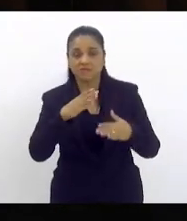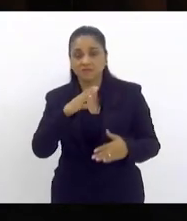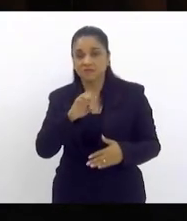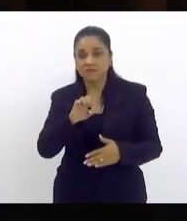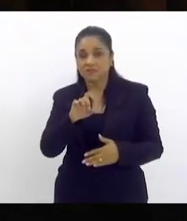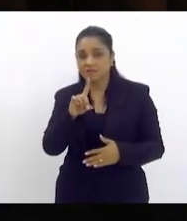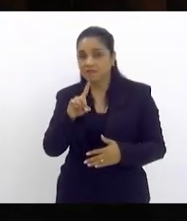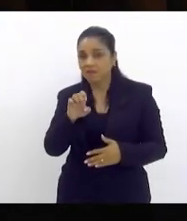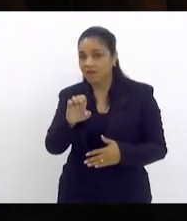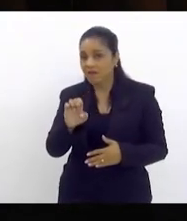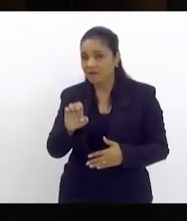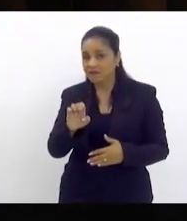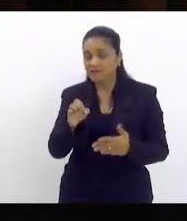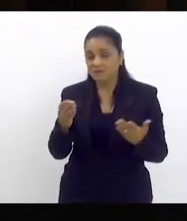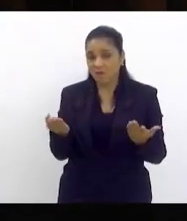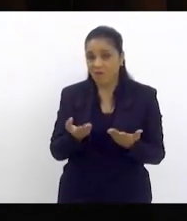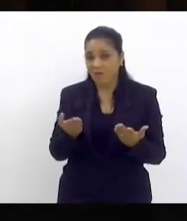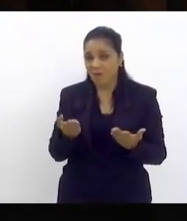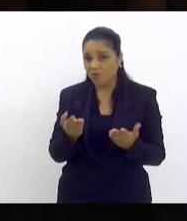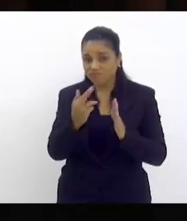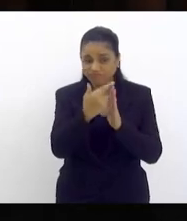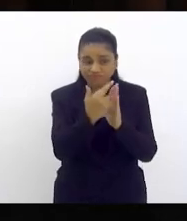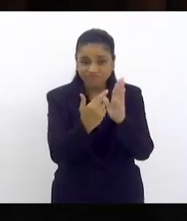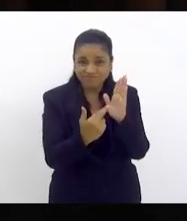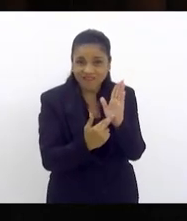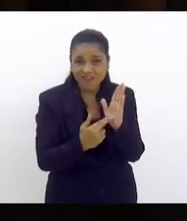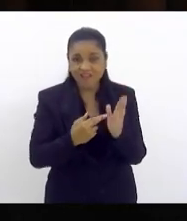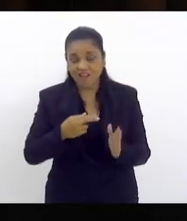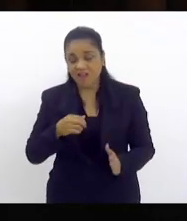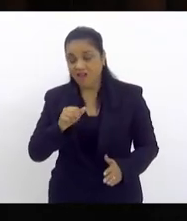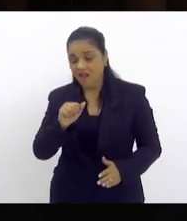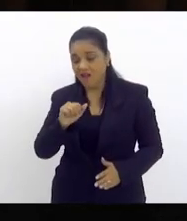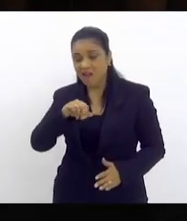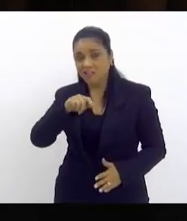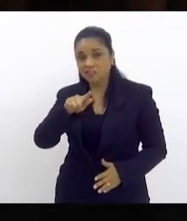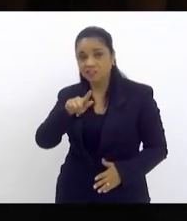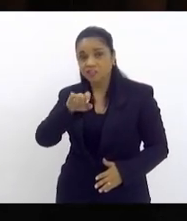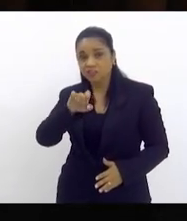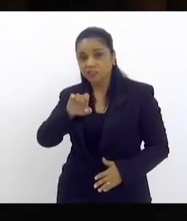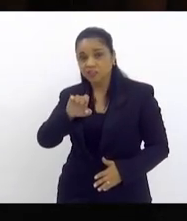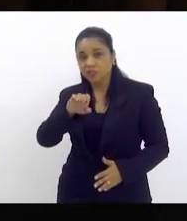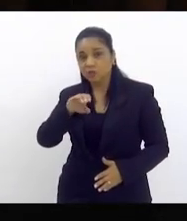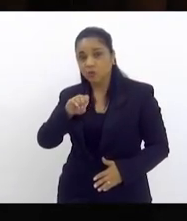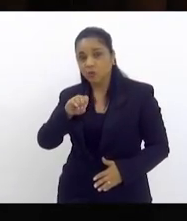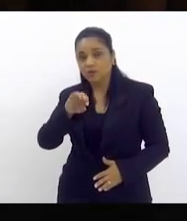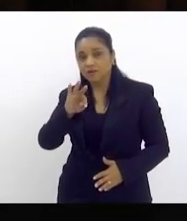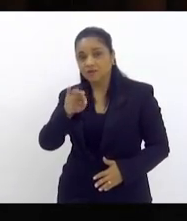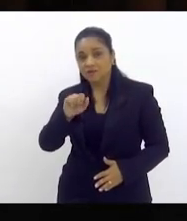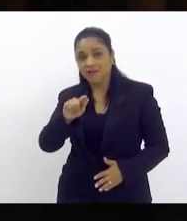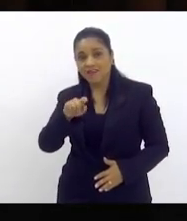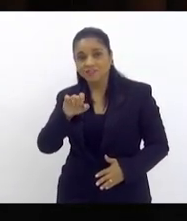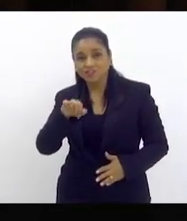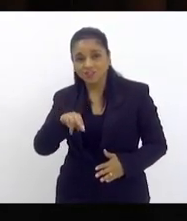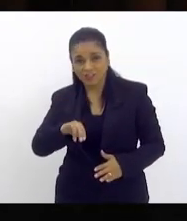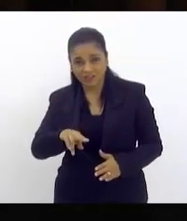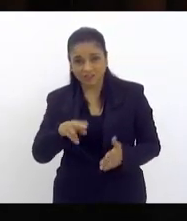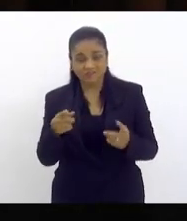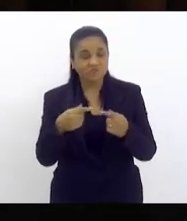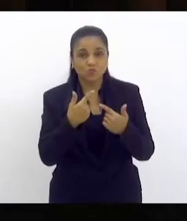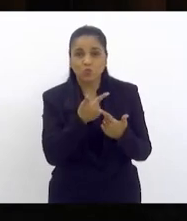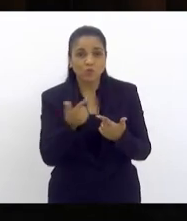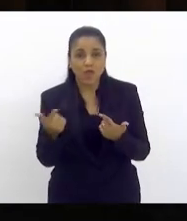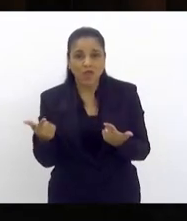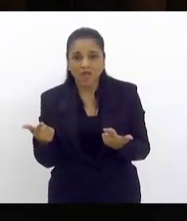hoje a gente está num regime de agiotagem institucional. É isso que representa, não tem outra